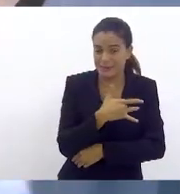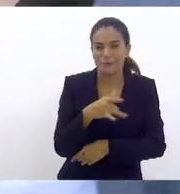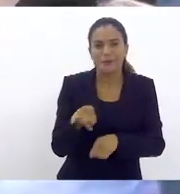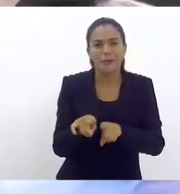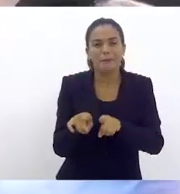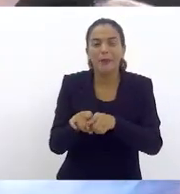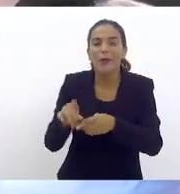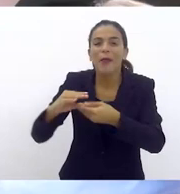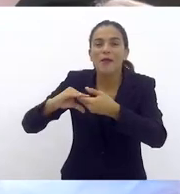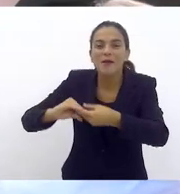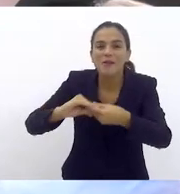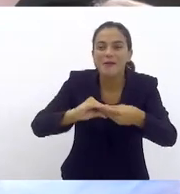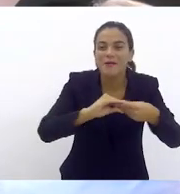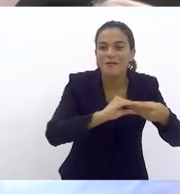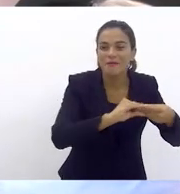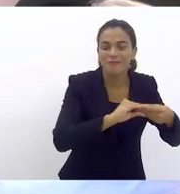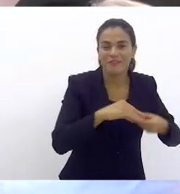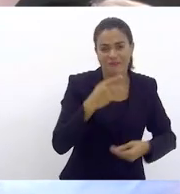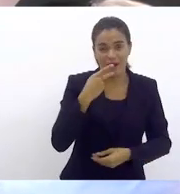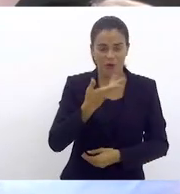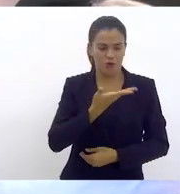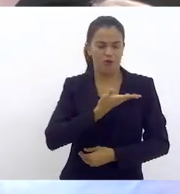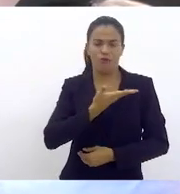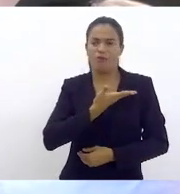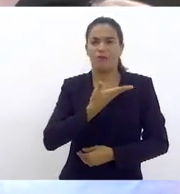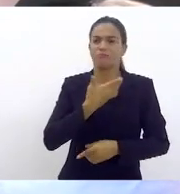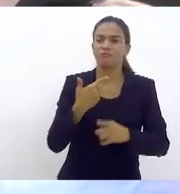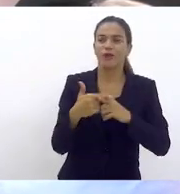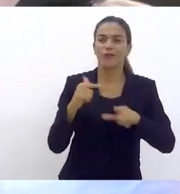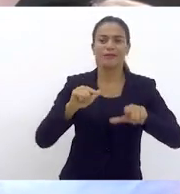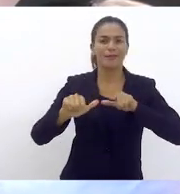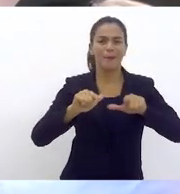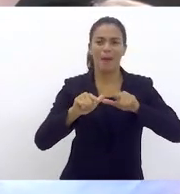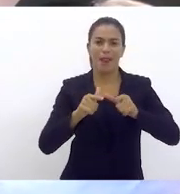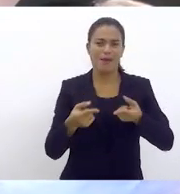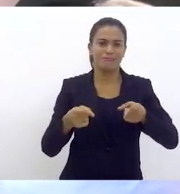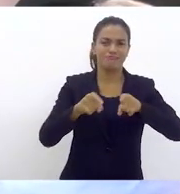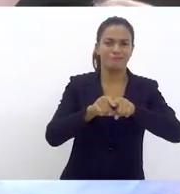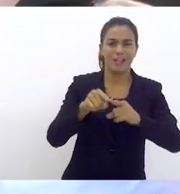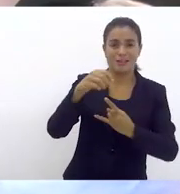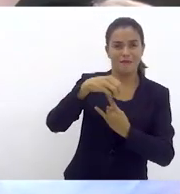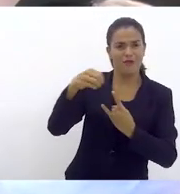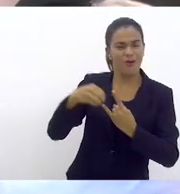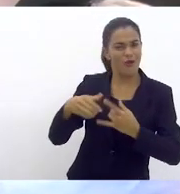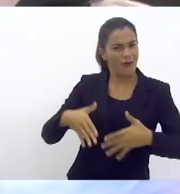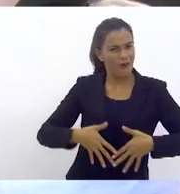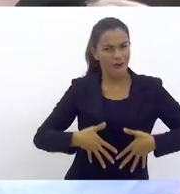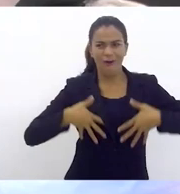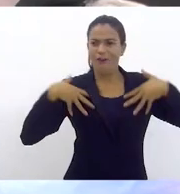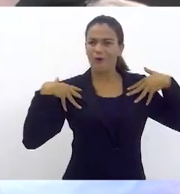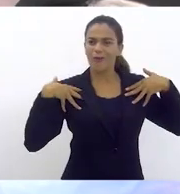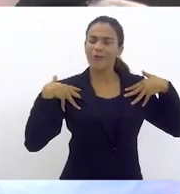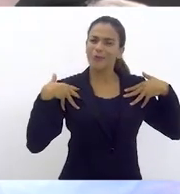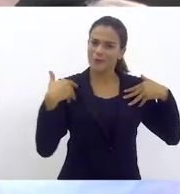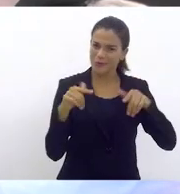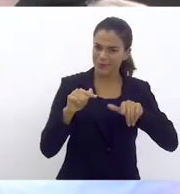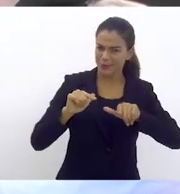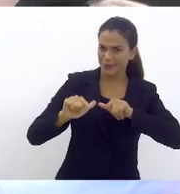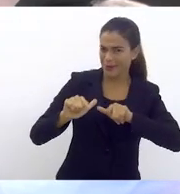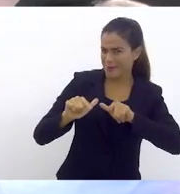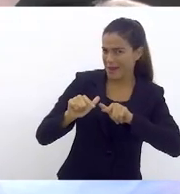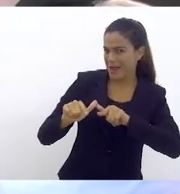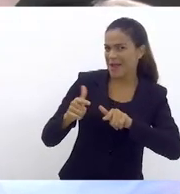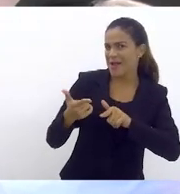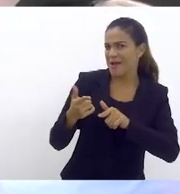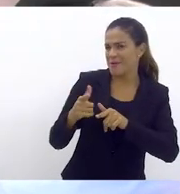convidados colega porque somos trabalhadores da Fiocruz mergulho de ser colega do ministro